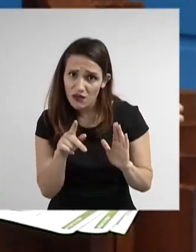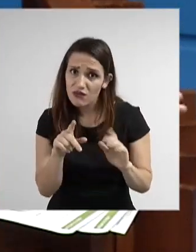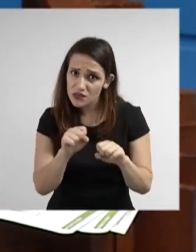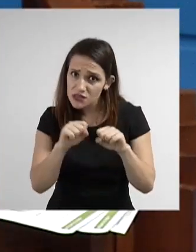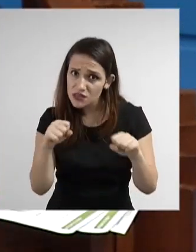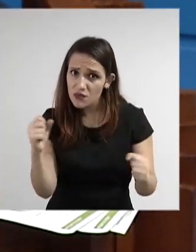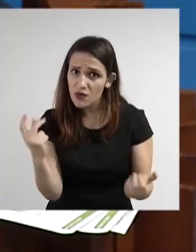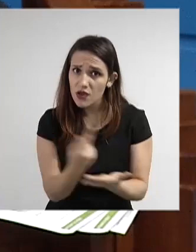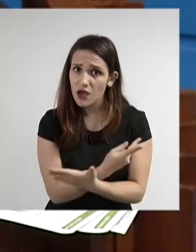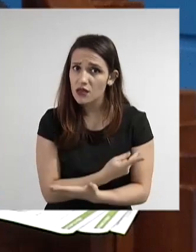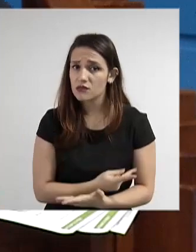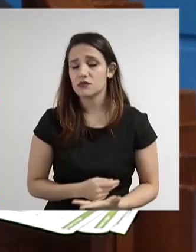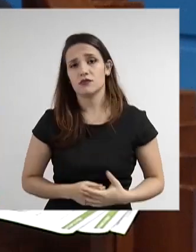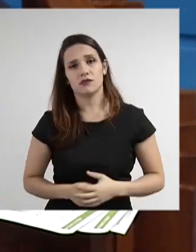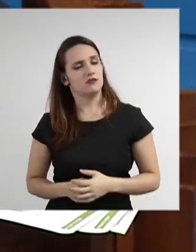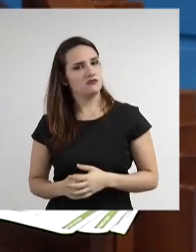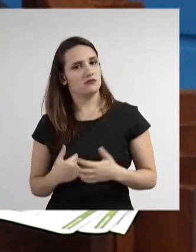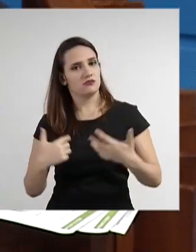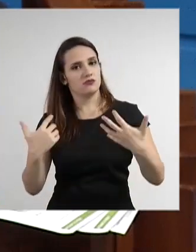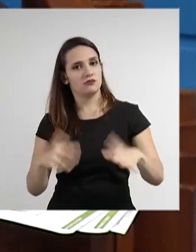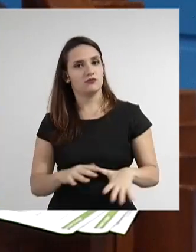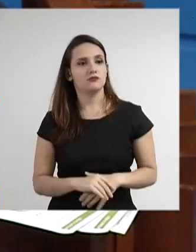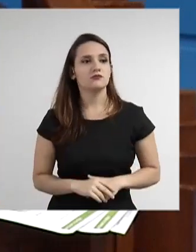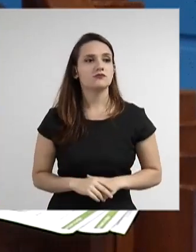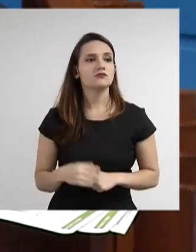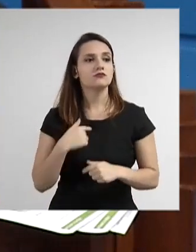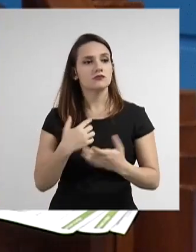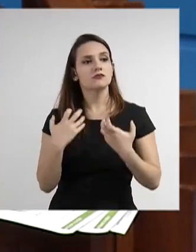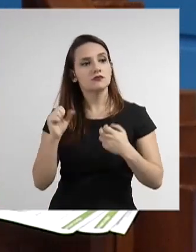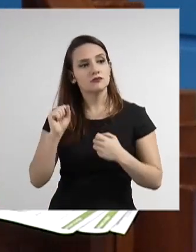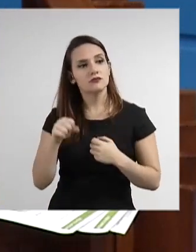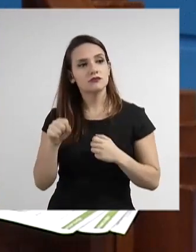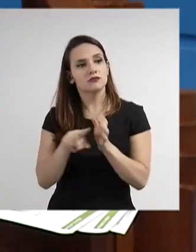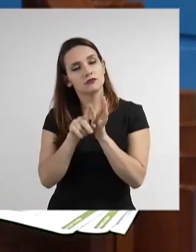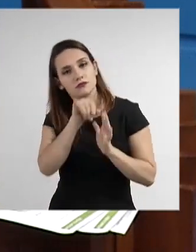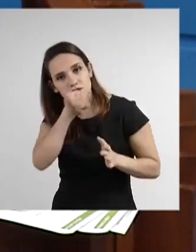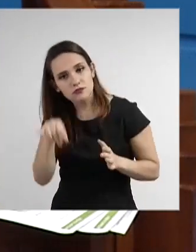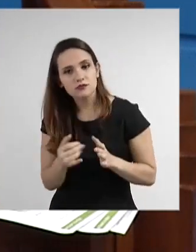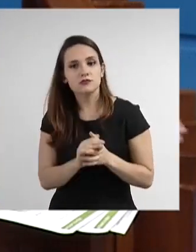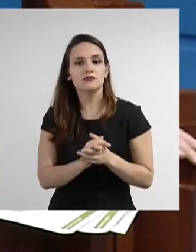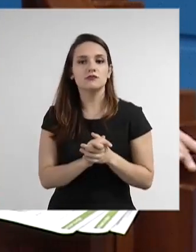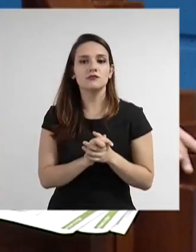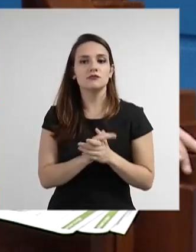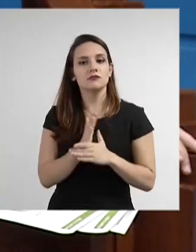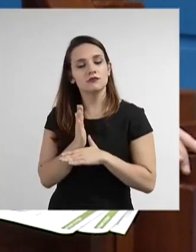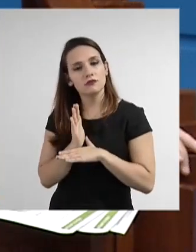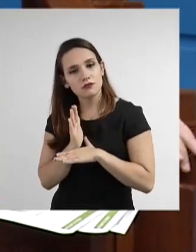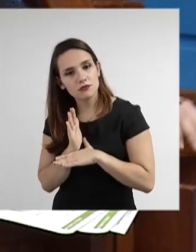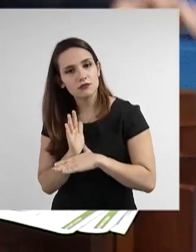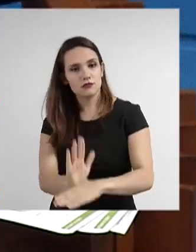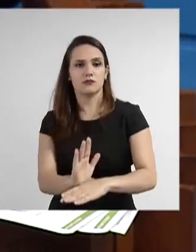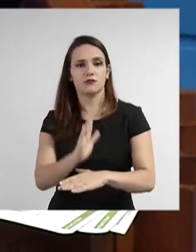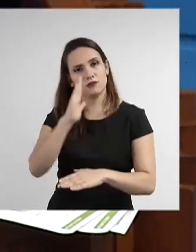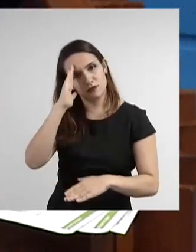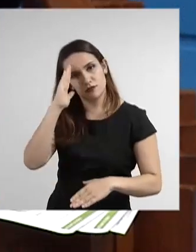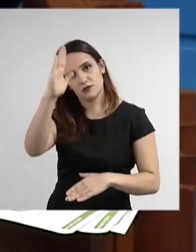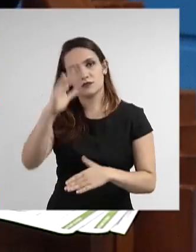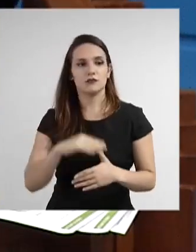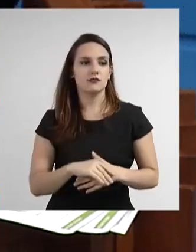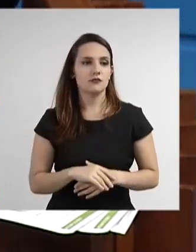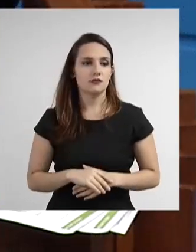programa, né? Nós não queremos isso, nós queremos que o programa, ele que atende, o critério principal aqui